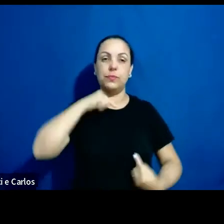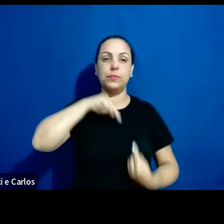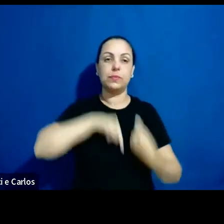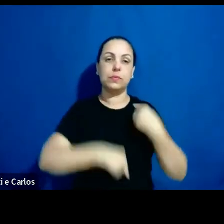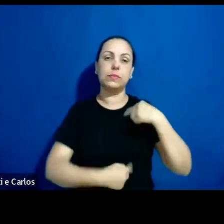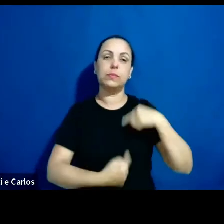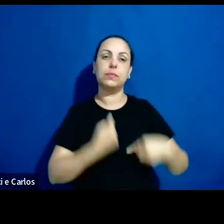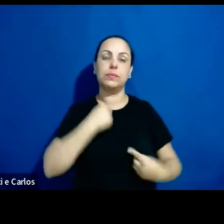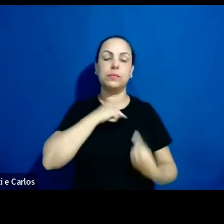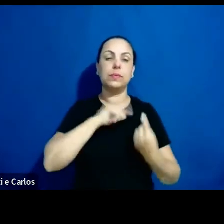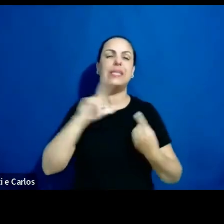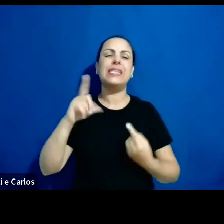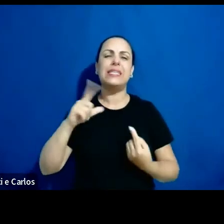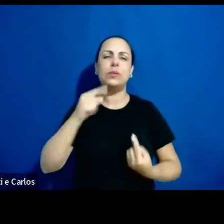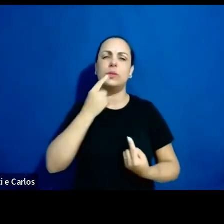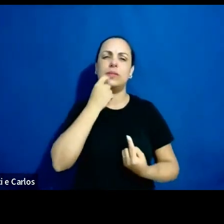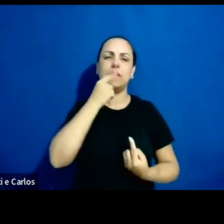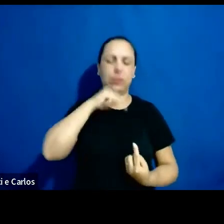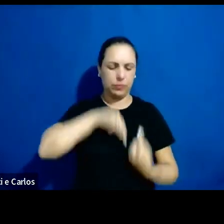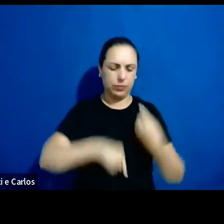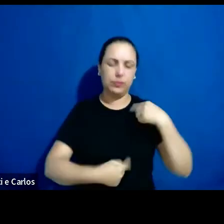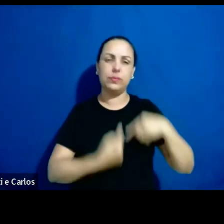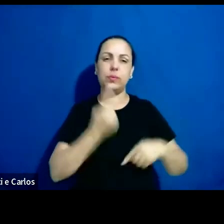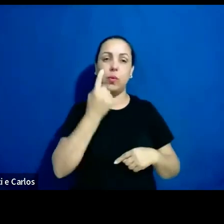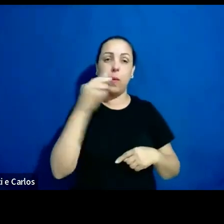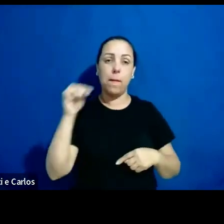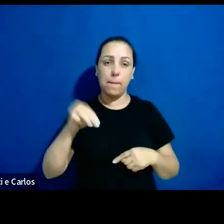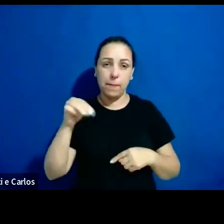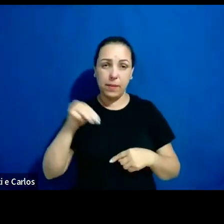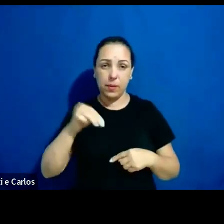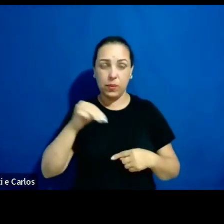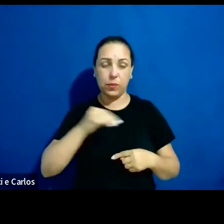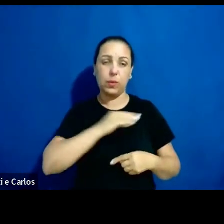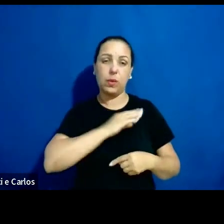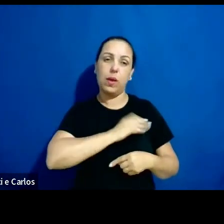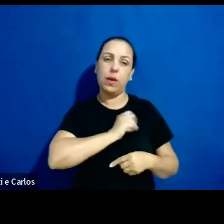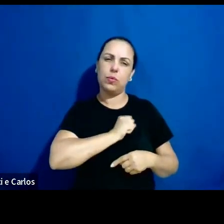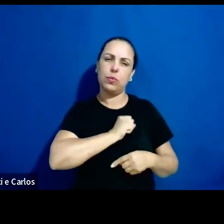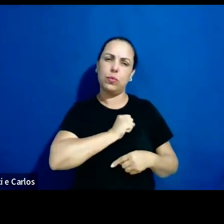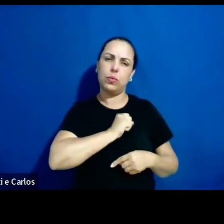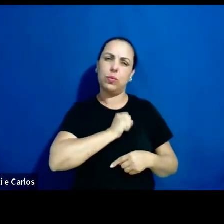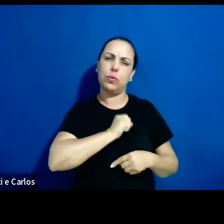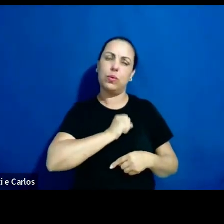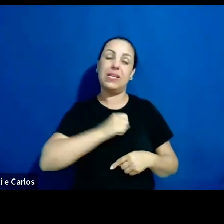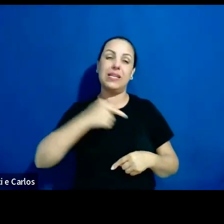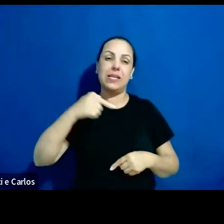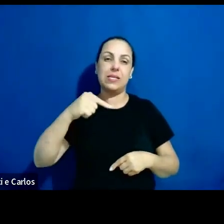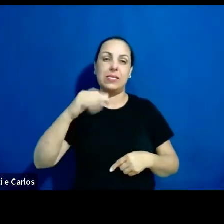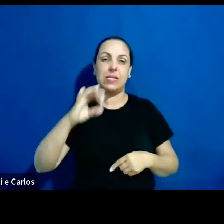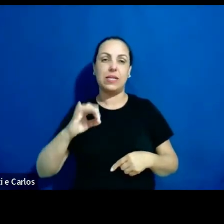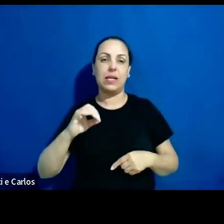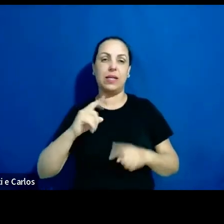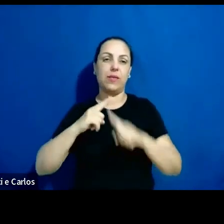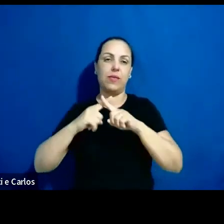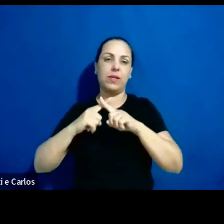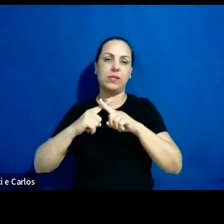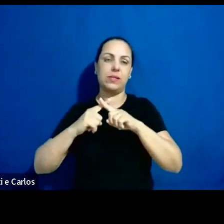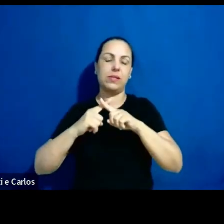eu quero ver. Né? Cada minuto, o coração bate cerca de 70 vezes e